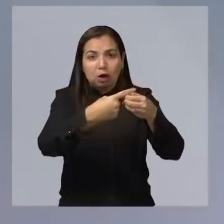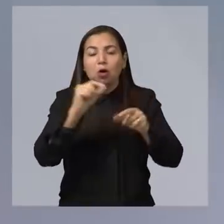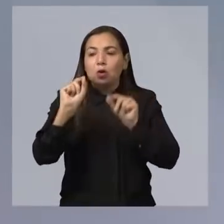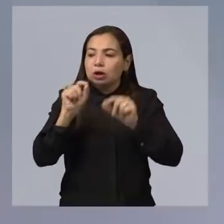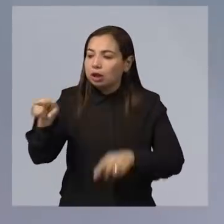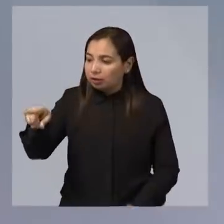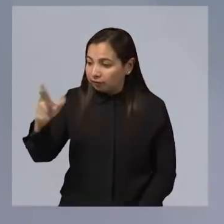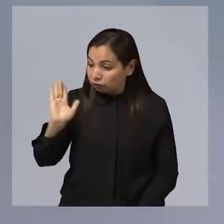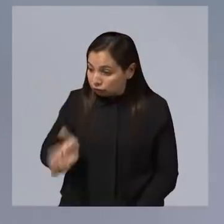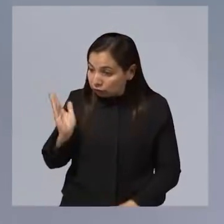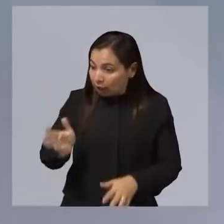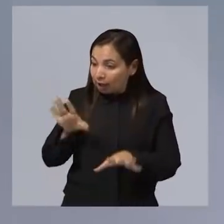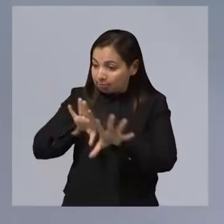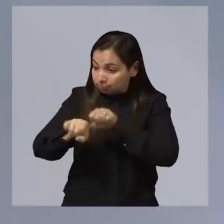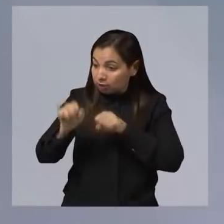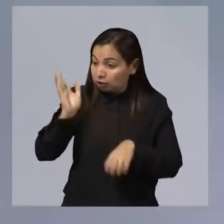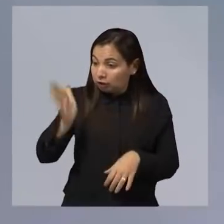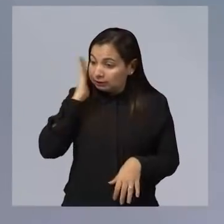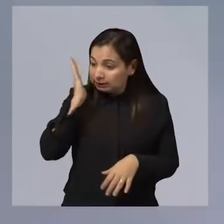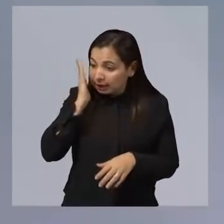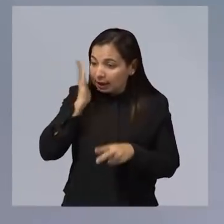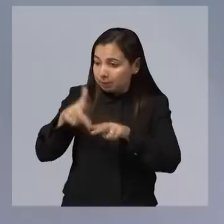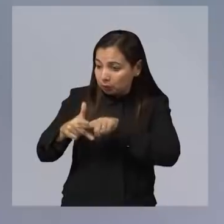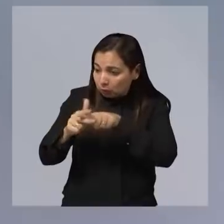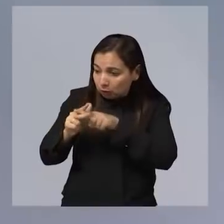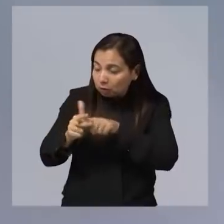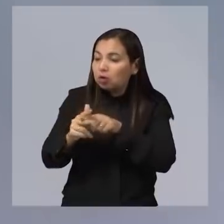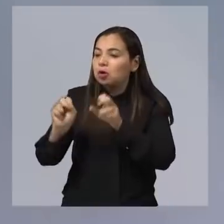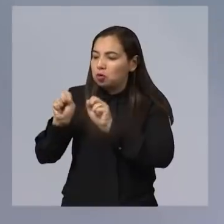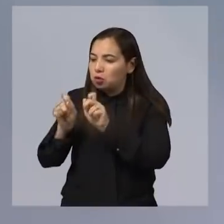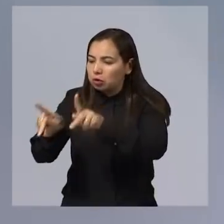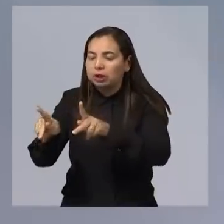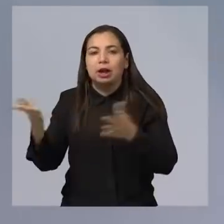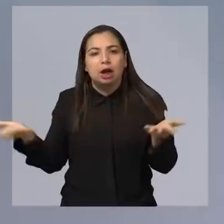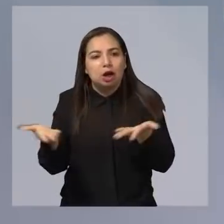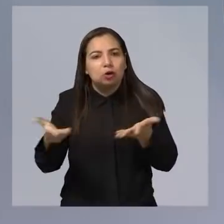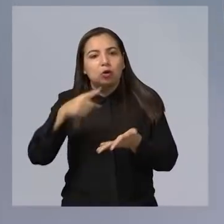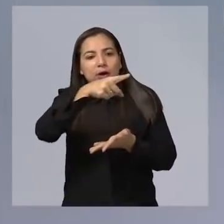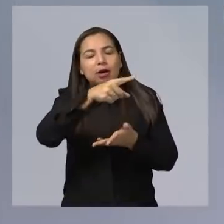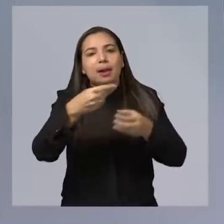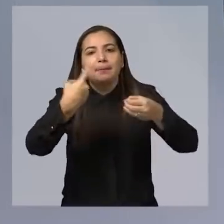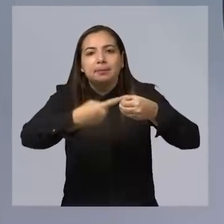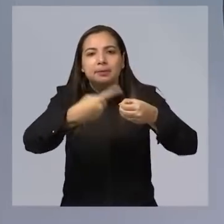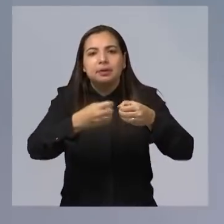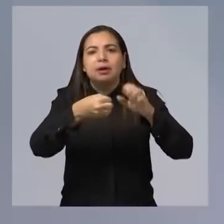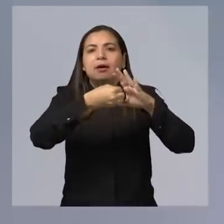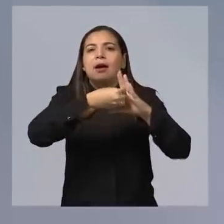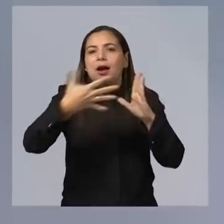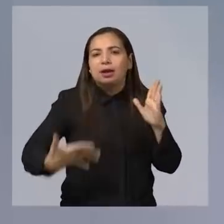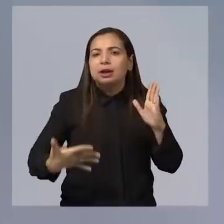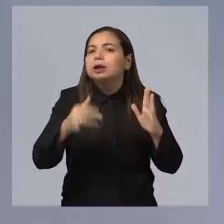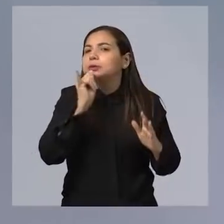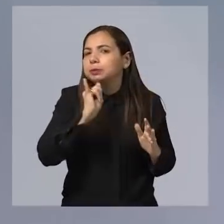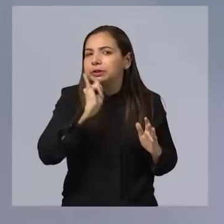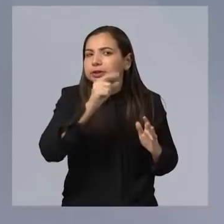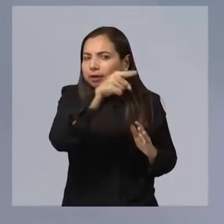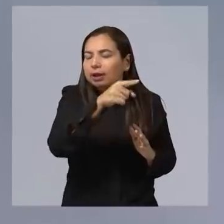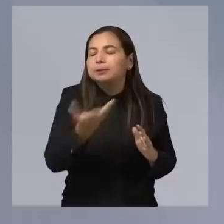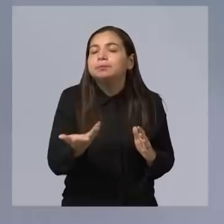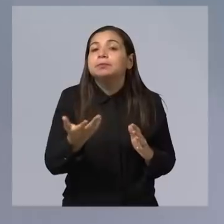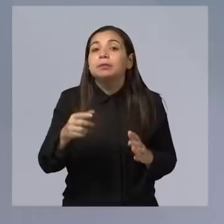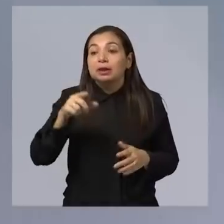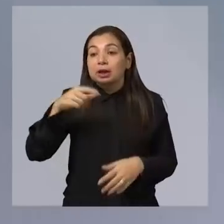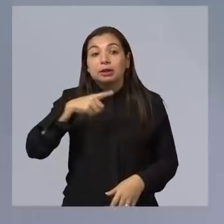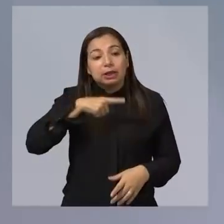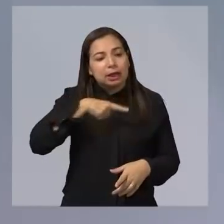a fabricar cadeiras de roda dentro do sistema penitenciário. Imagina o senhor, por exemplo, é prefeito de uma cidade e fala desse